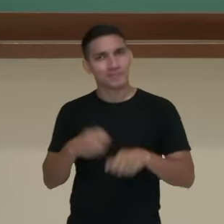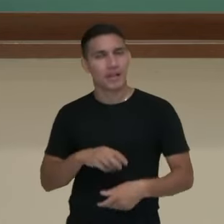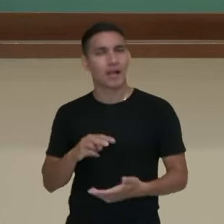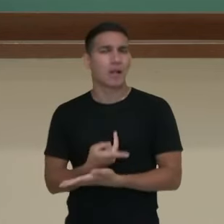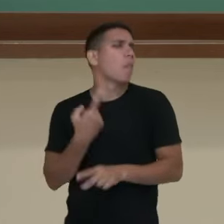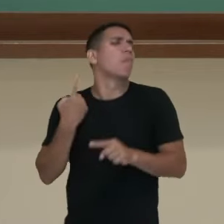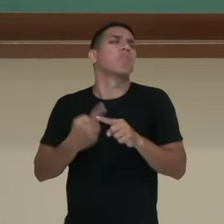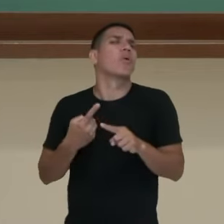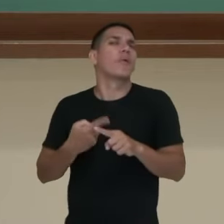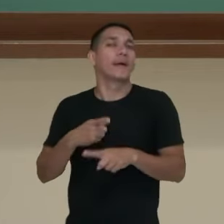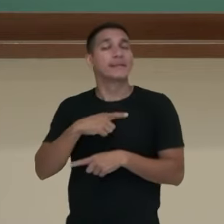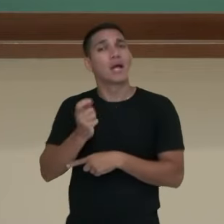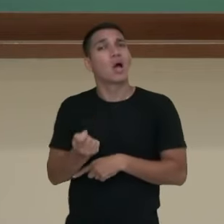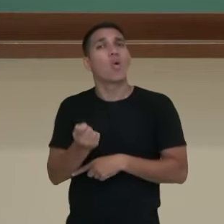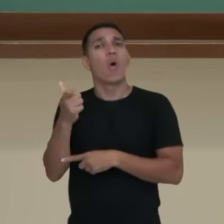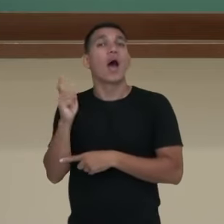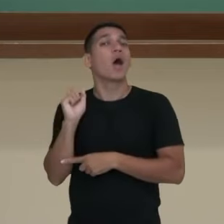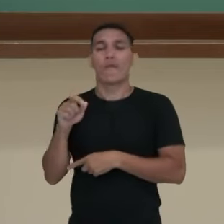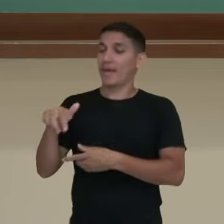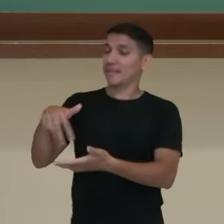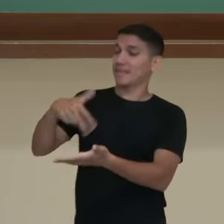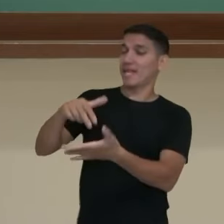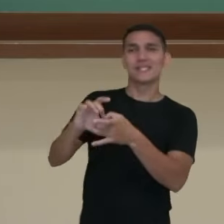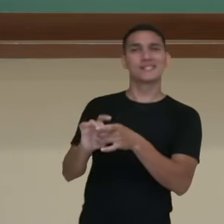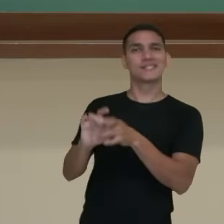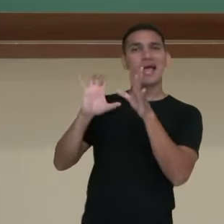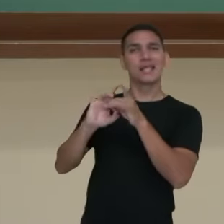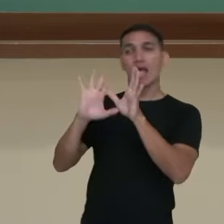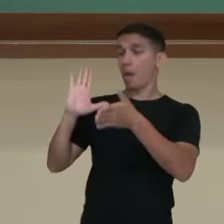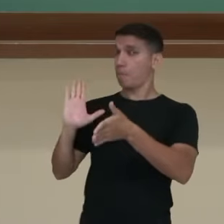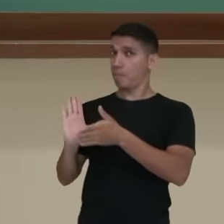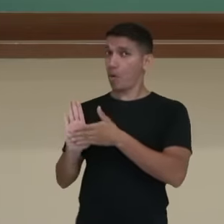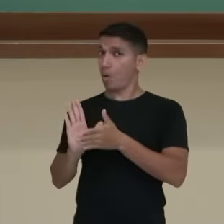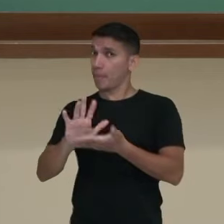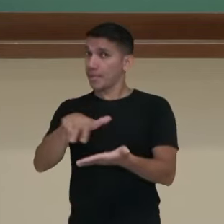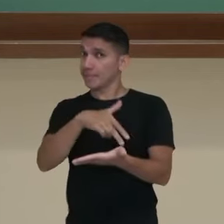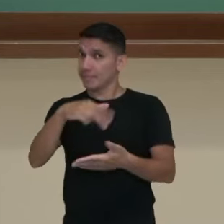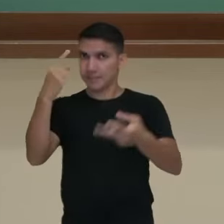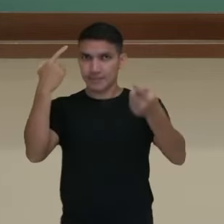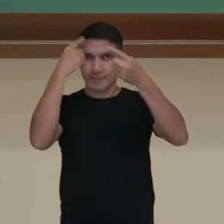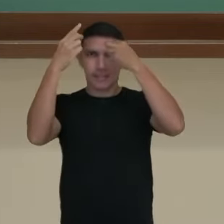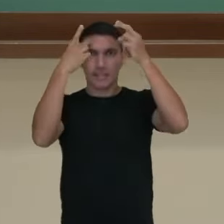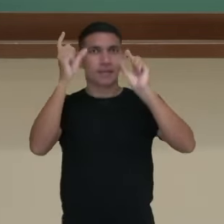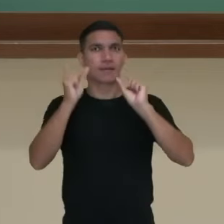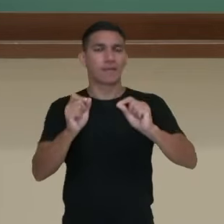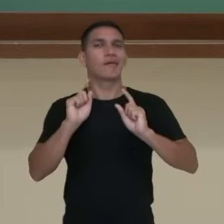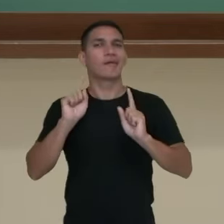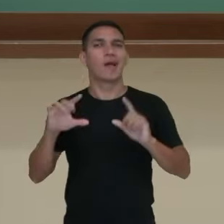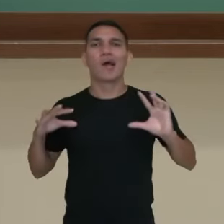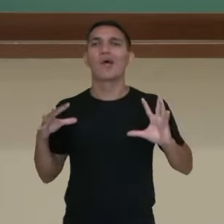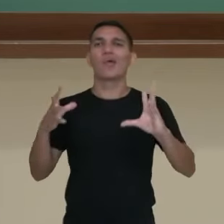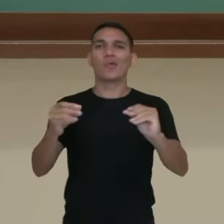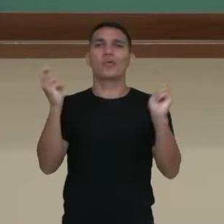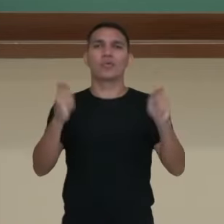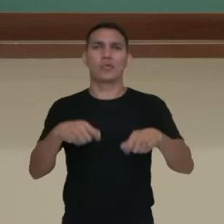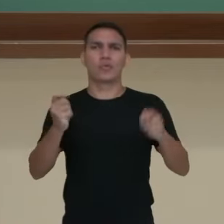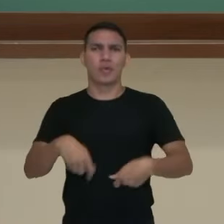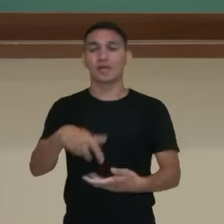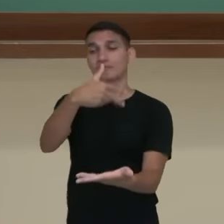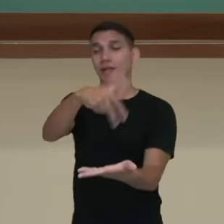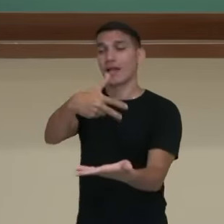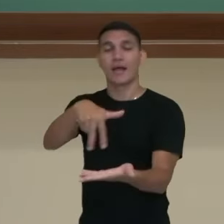quase que uma dança livre. A proposta da dança criativa é que todo mundo pode